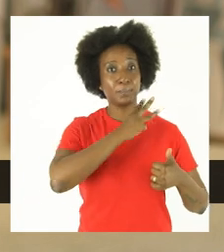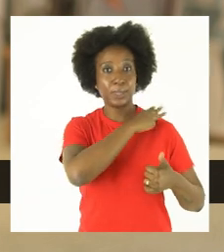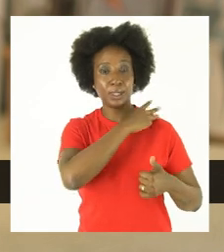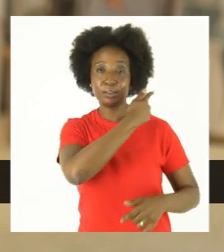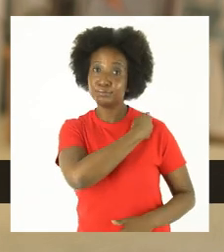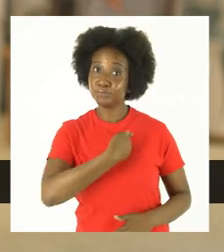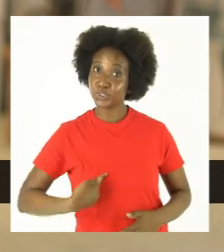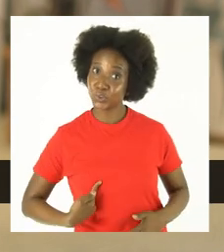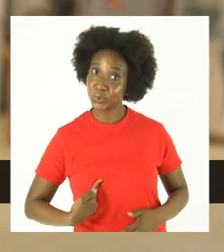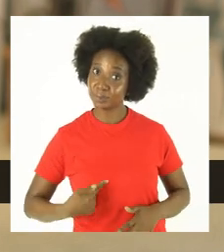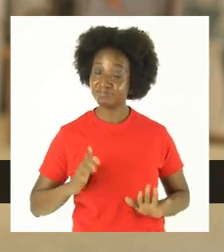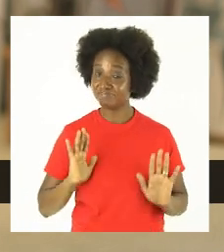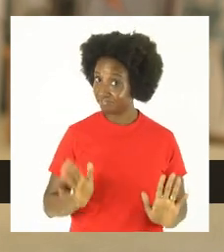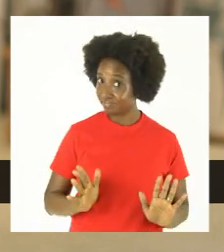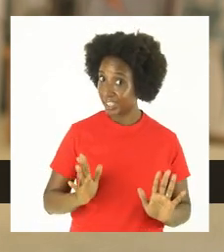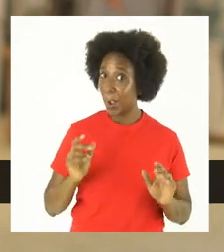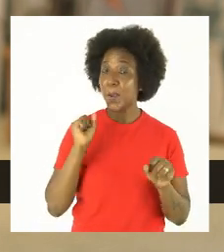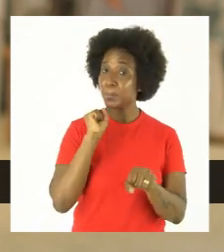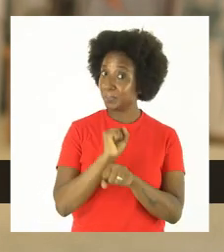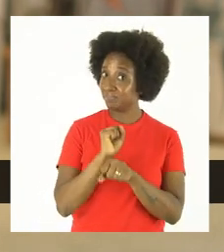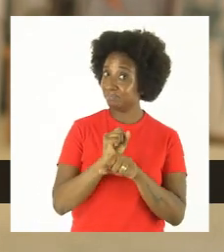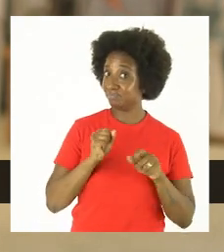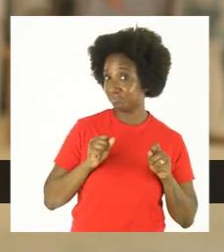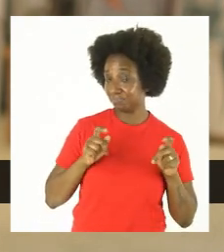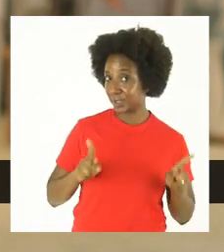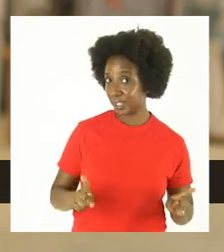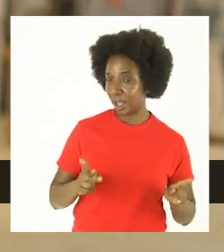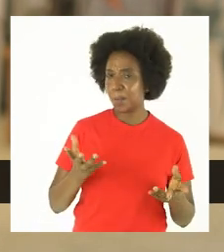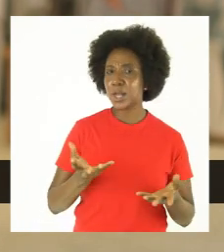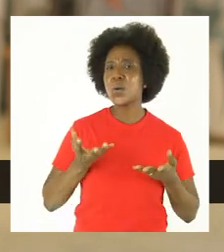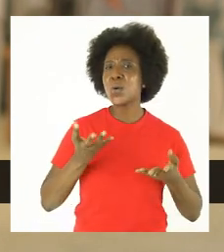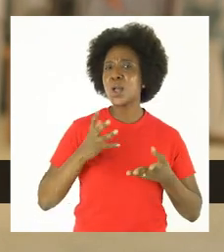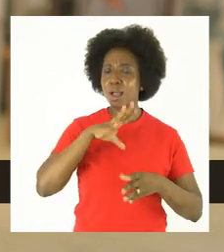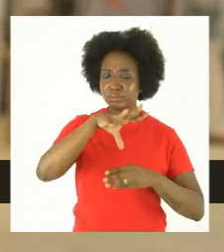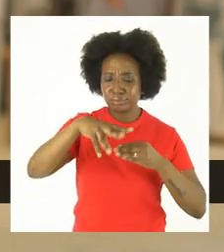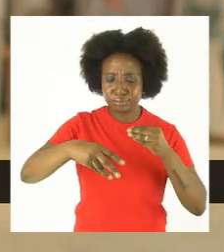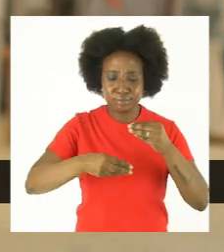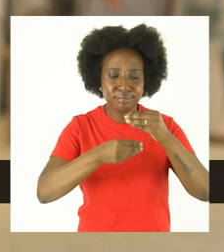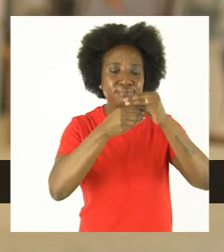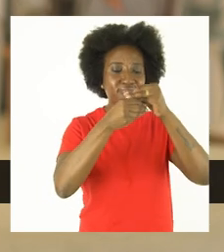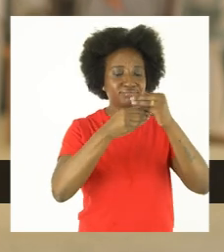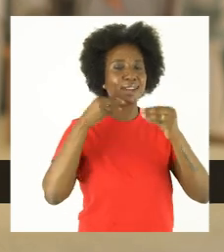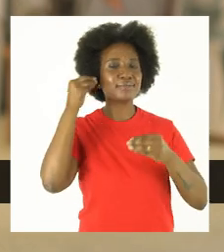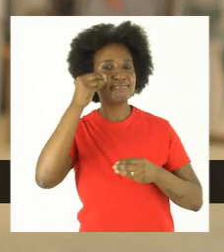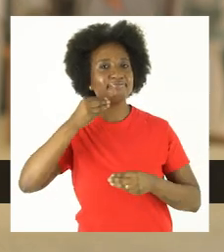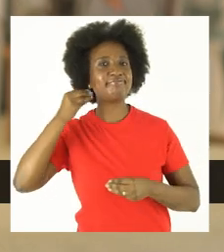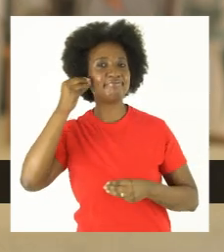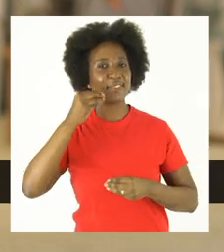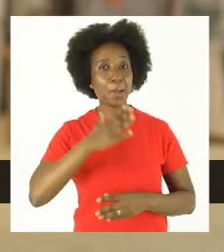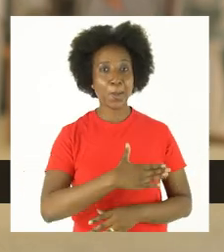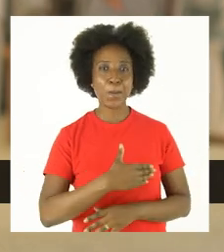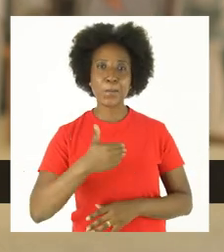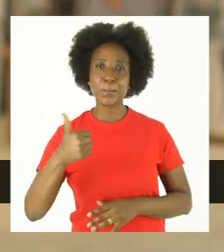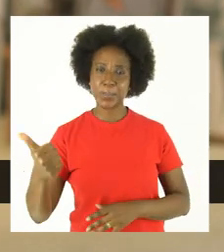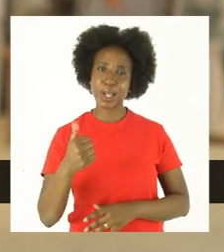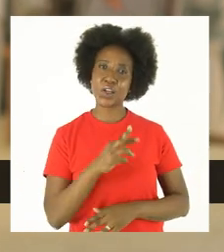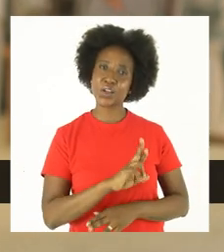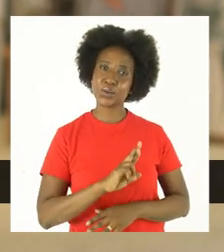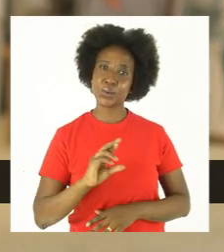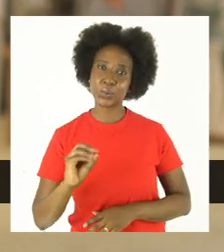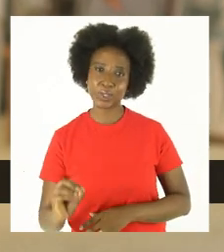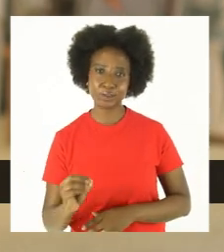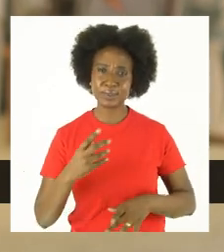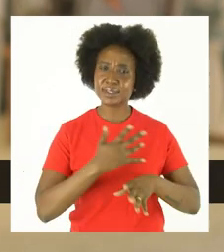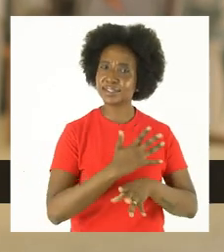ministra, governadora. Eu poderia me aposentar, mas quero utilizar toda essa experiência para melhorar o Rio de